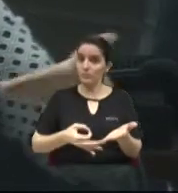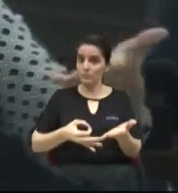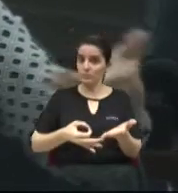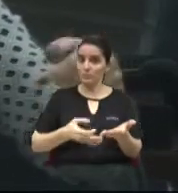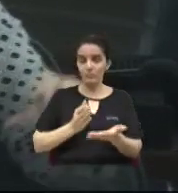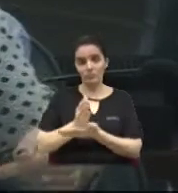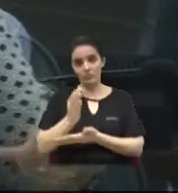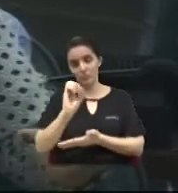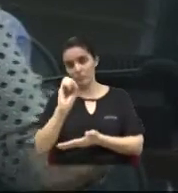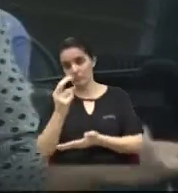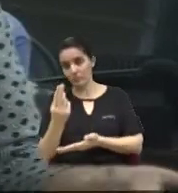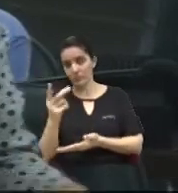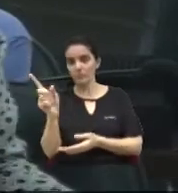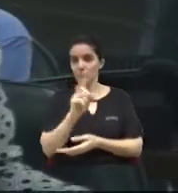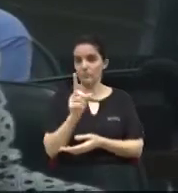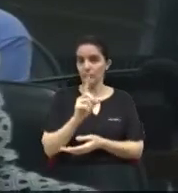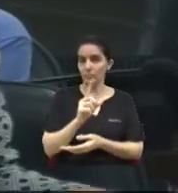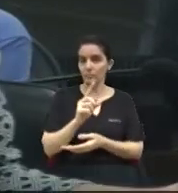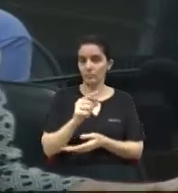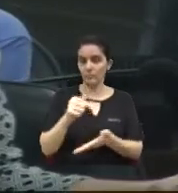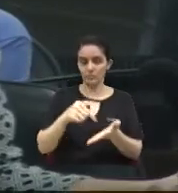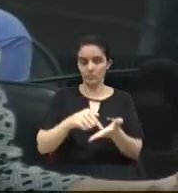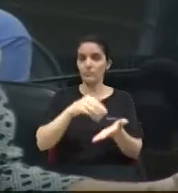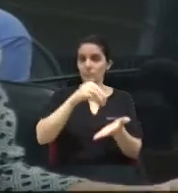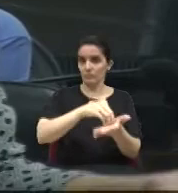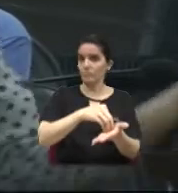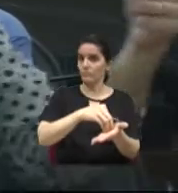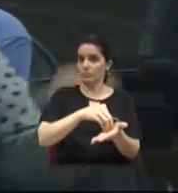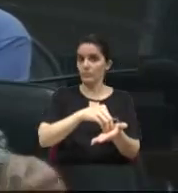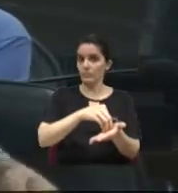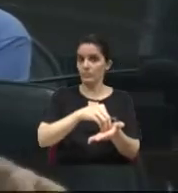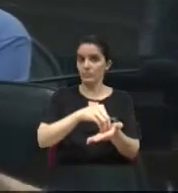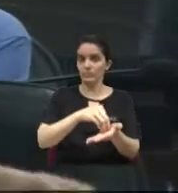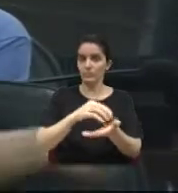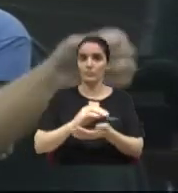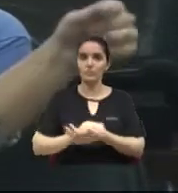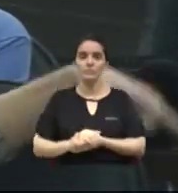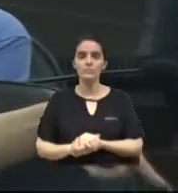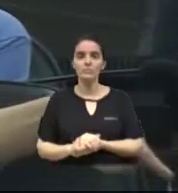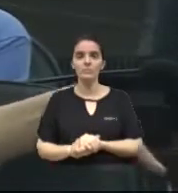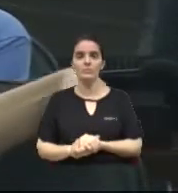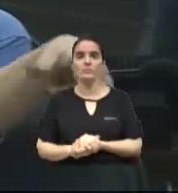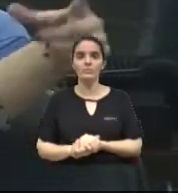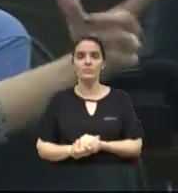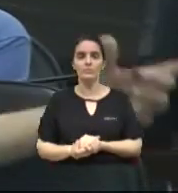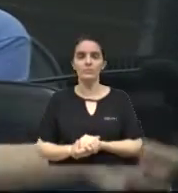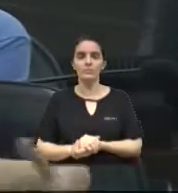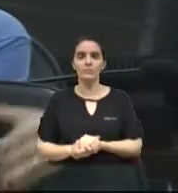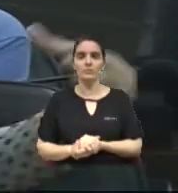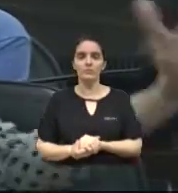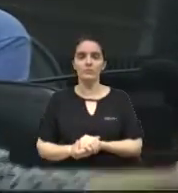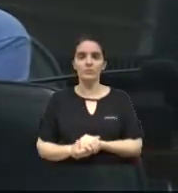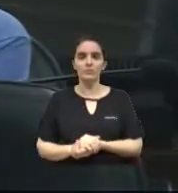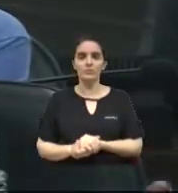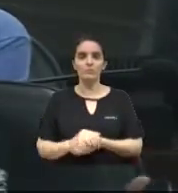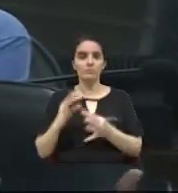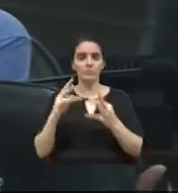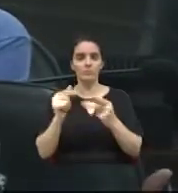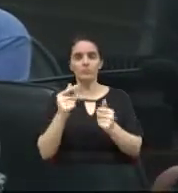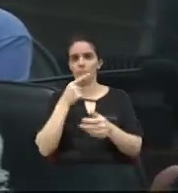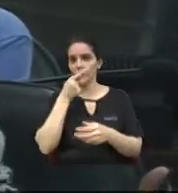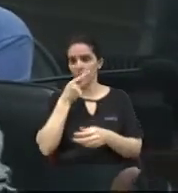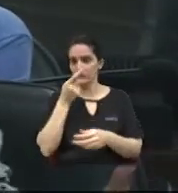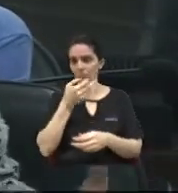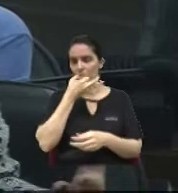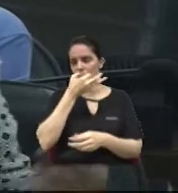não aprovado por esta casa é aquilo que está no papel. Em que pese as manifestações, os discursos e as ponderações de